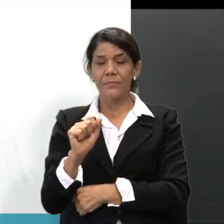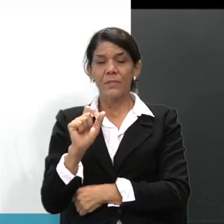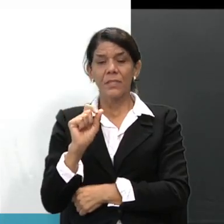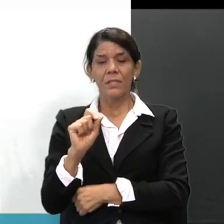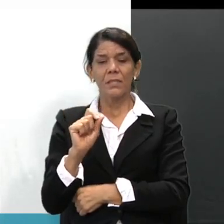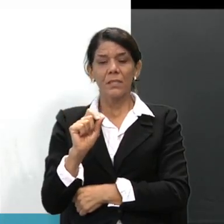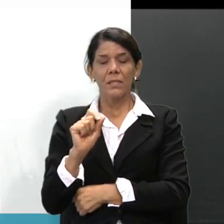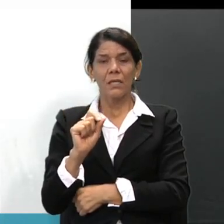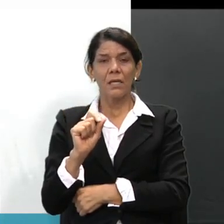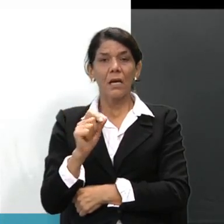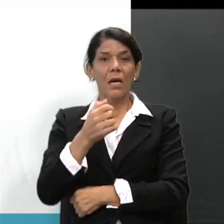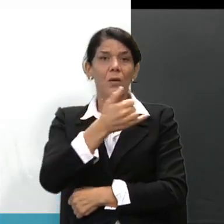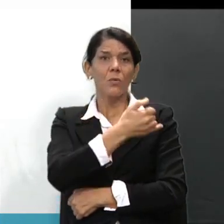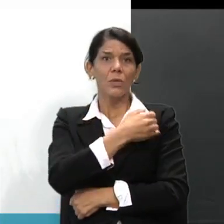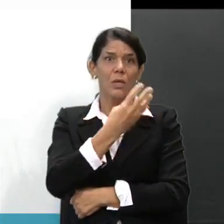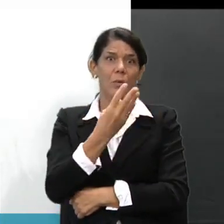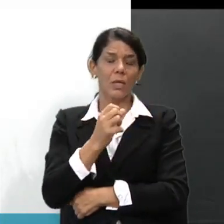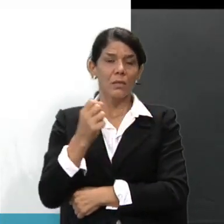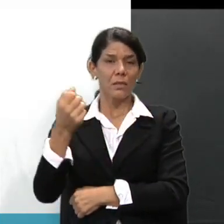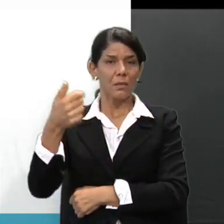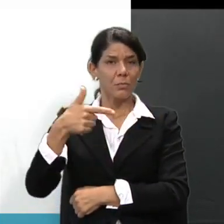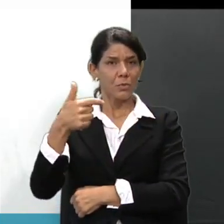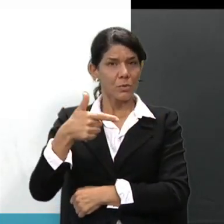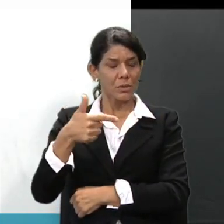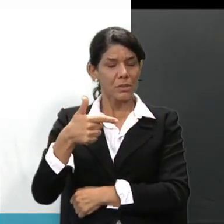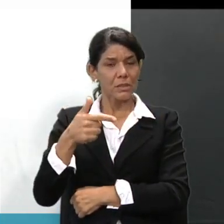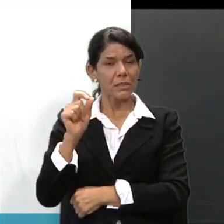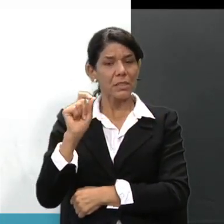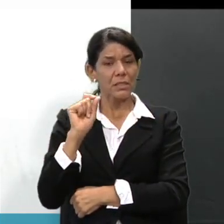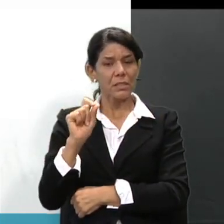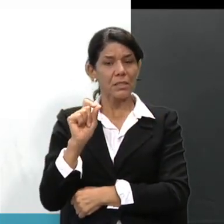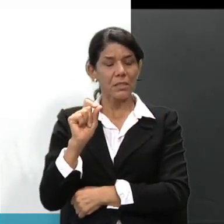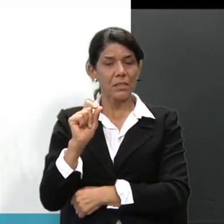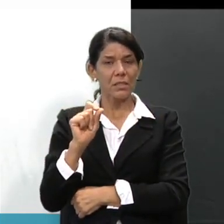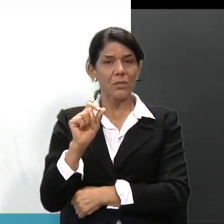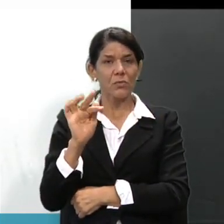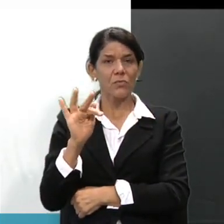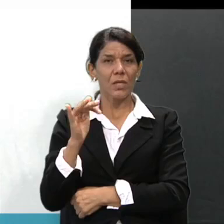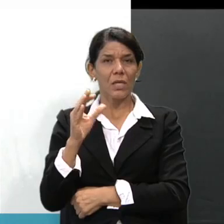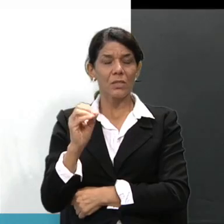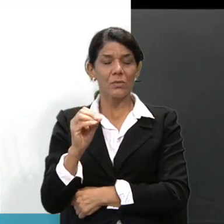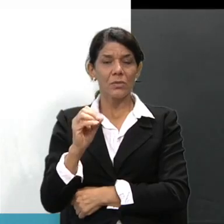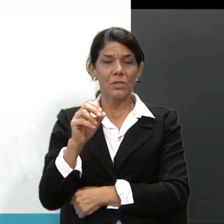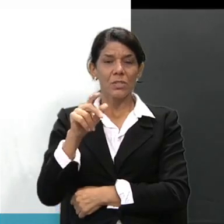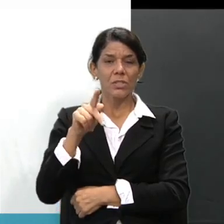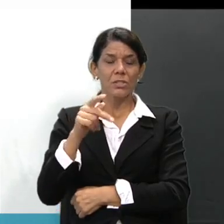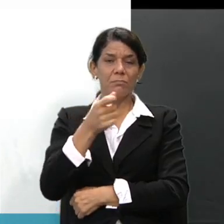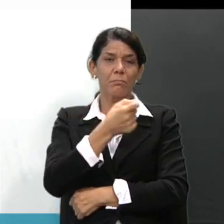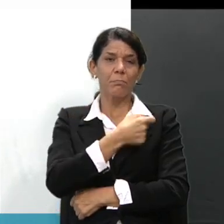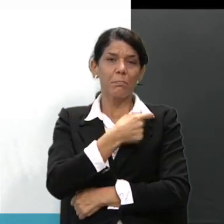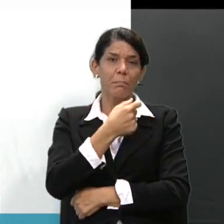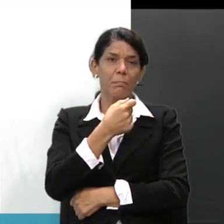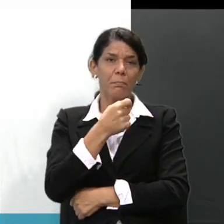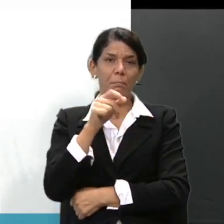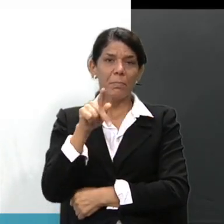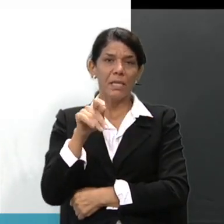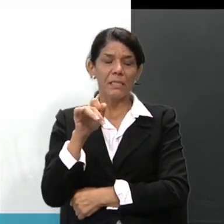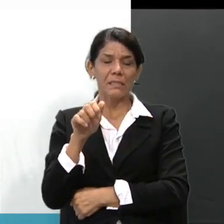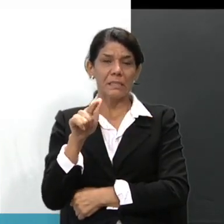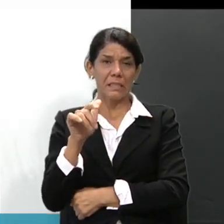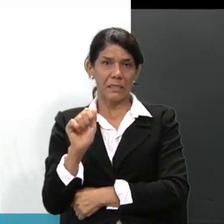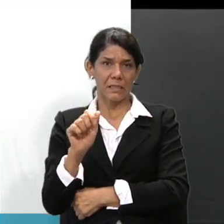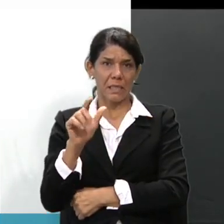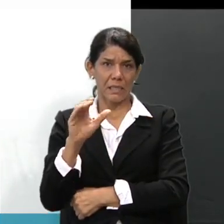necessário, agulha 40 por 12 e, nessa situação, um frasco de penicilina